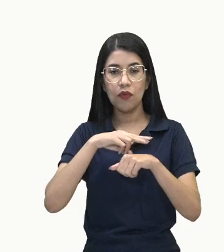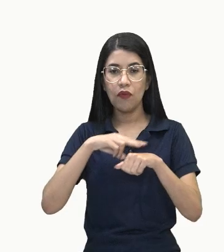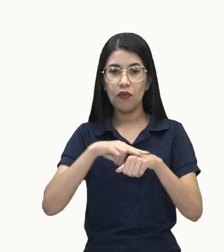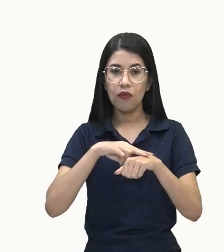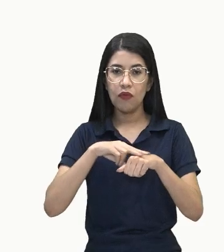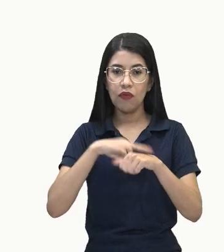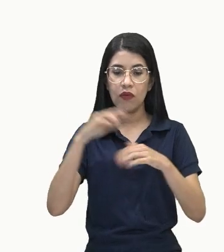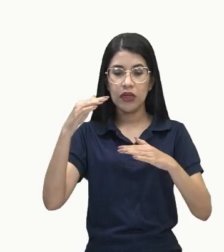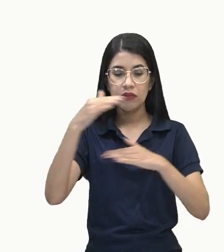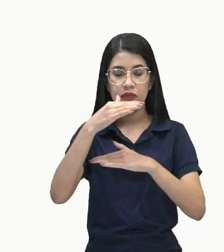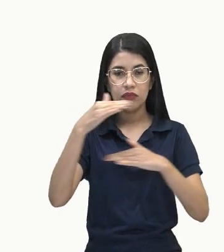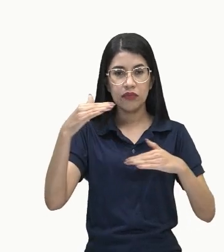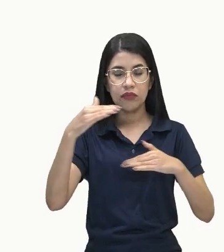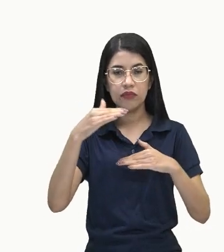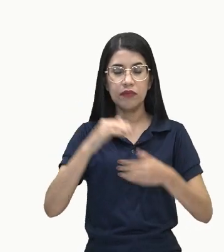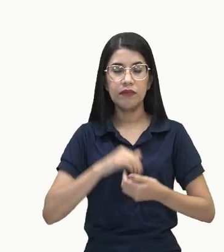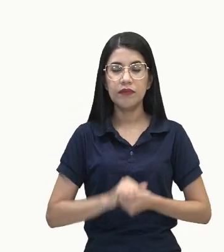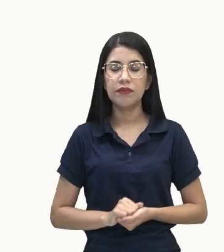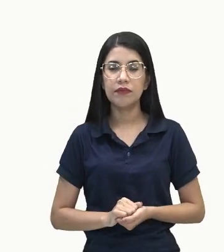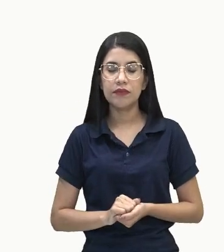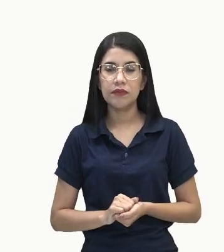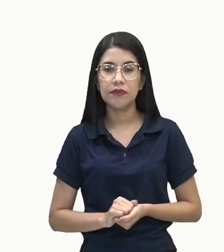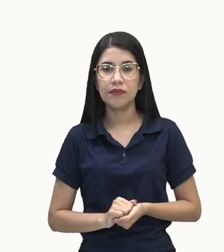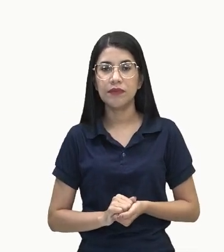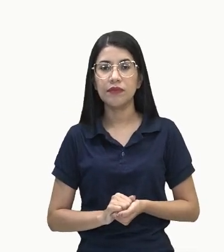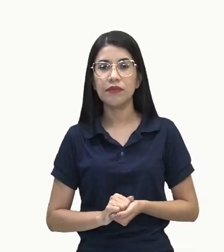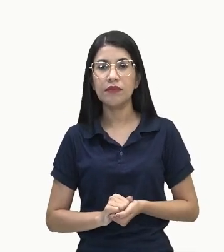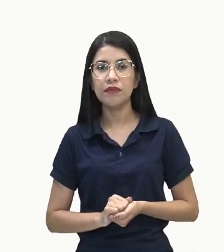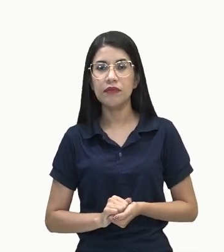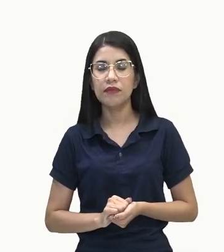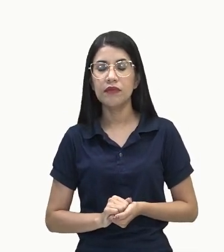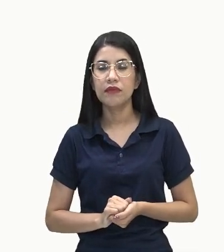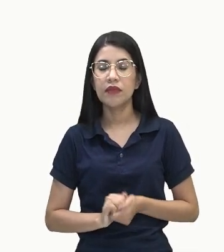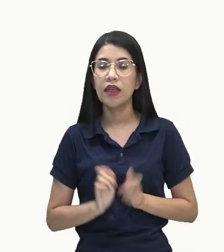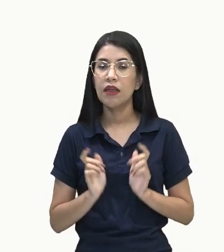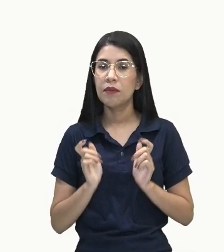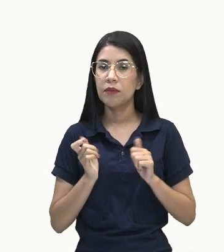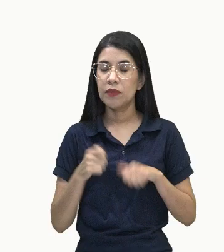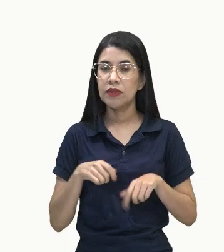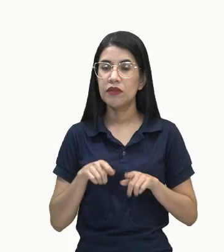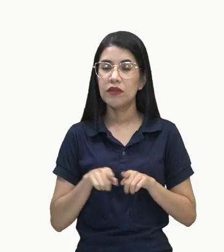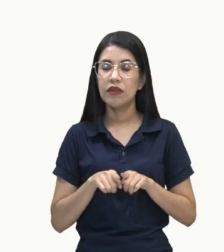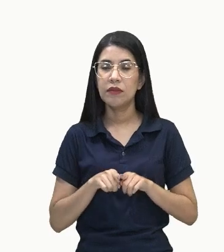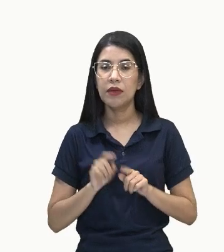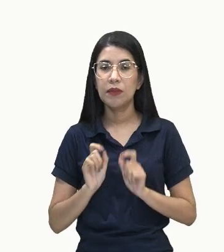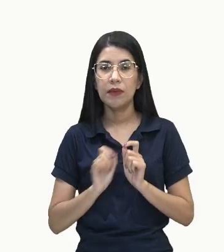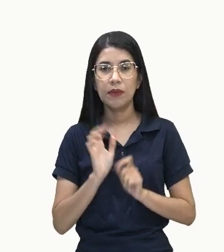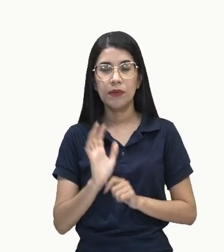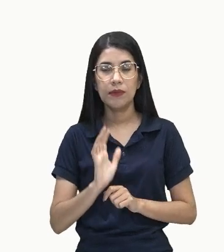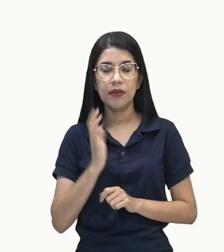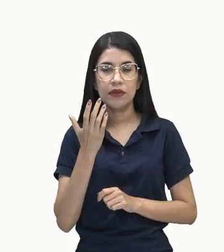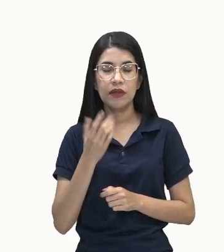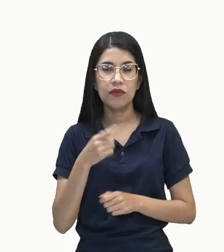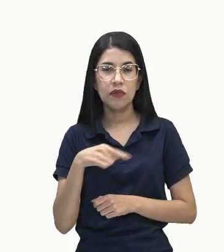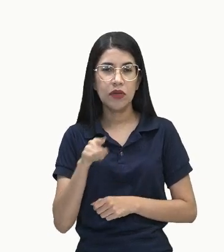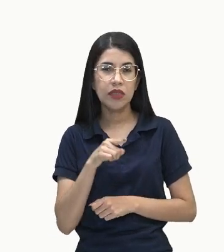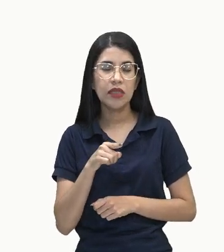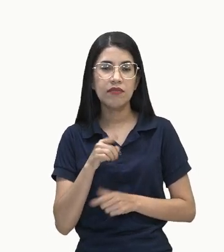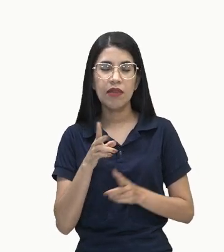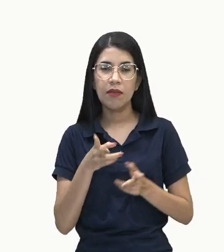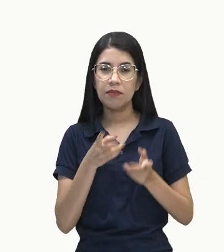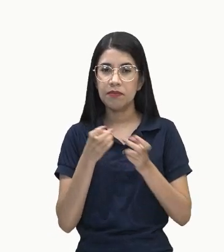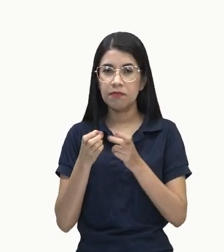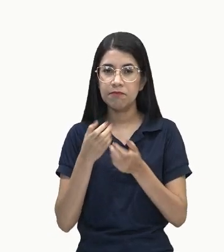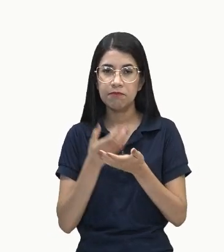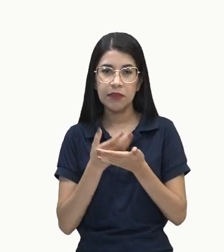agora também são opostos, tá? É bem provável que nesse momento você esteja aqui assistindo a